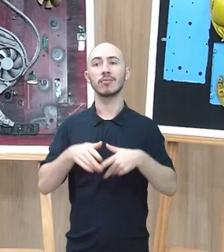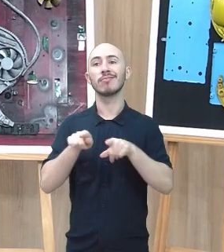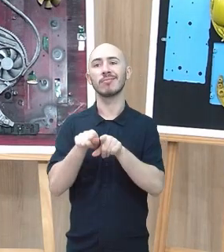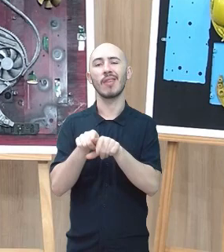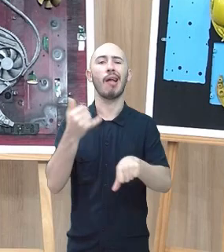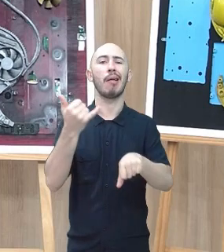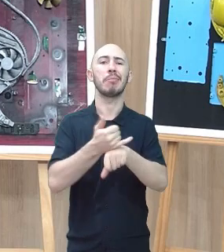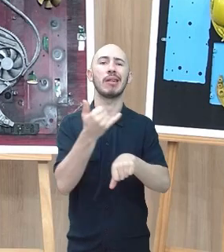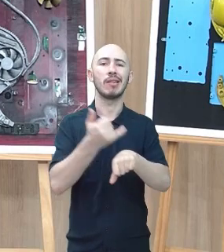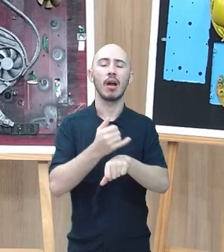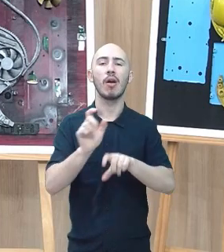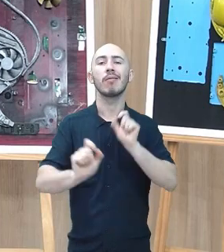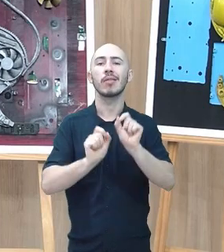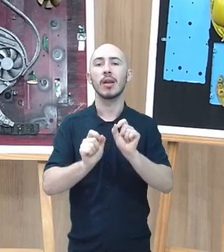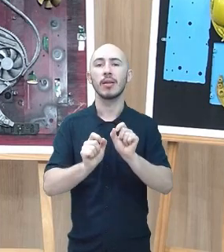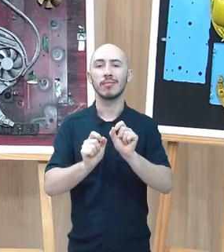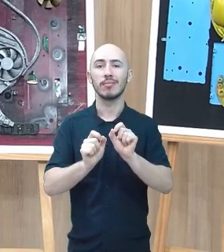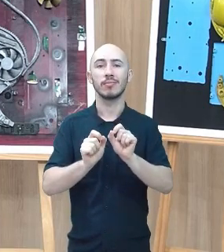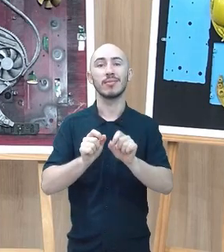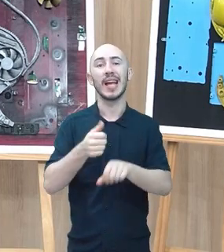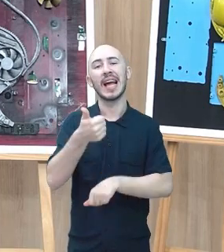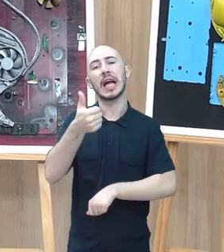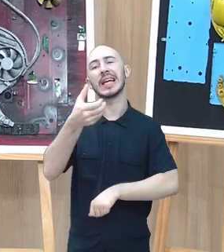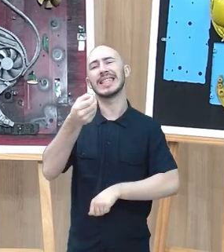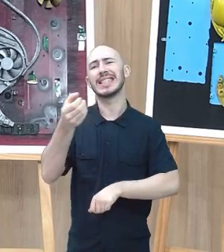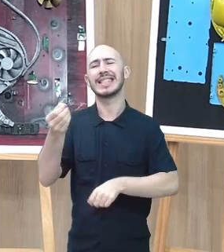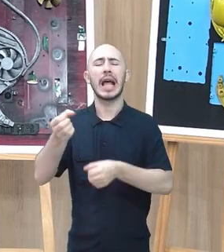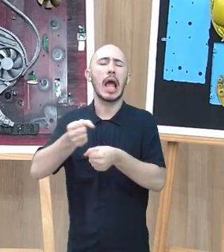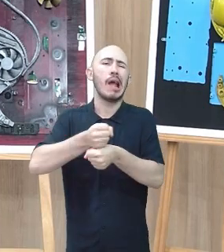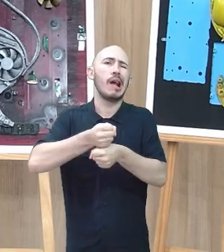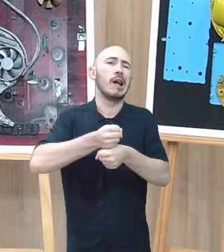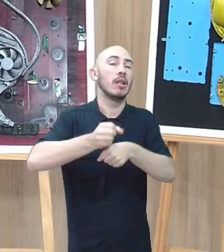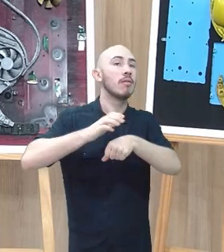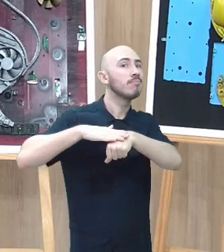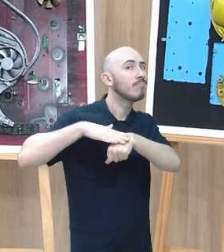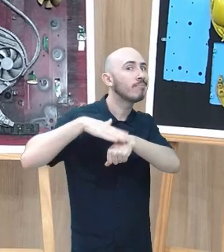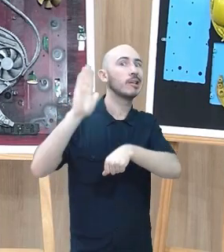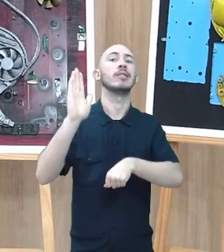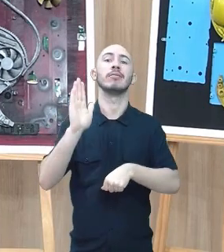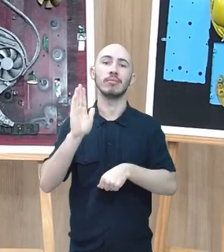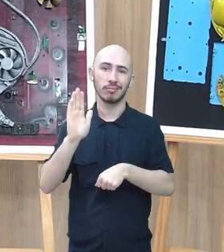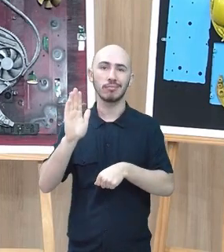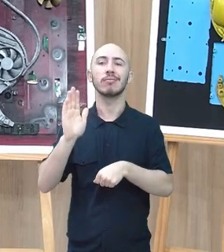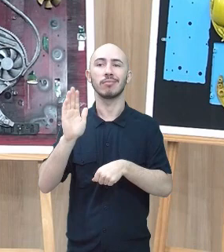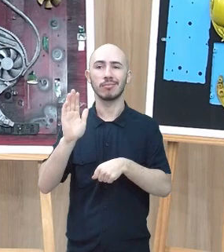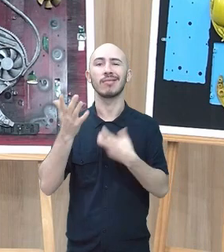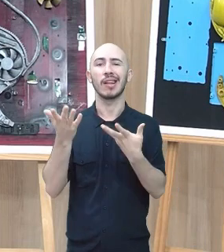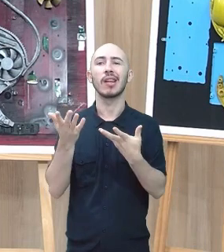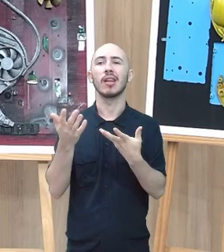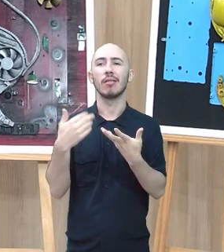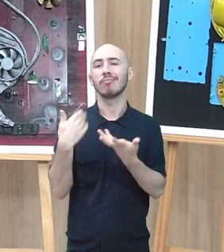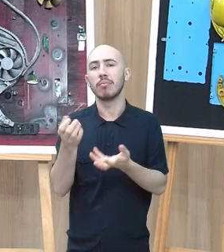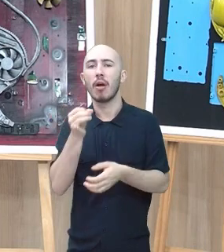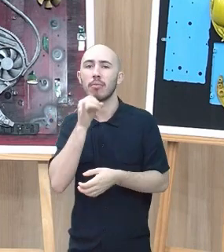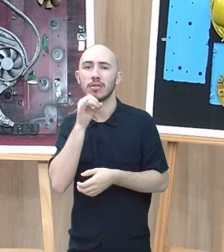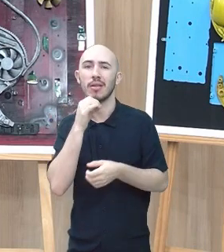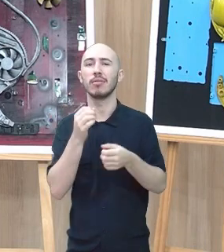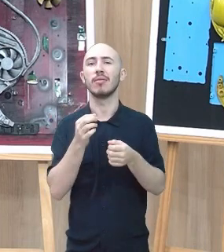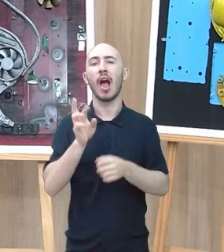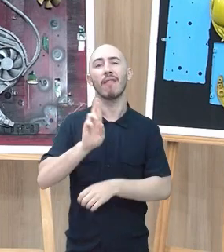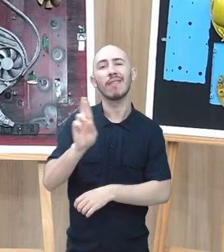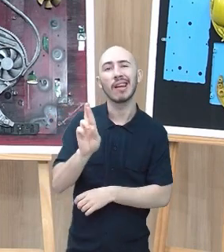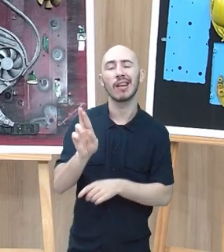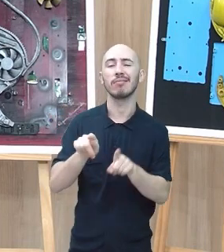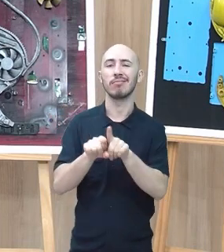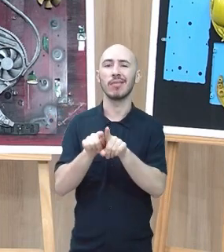metal, mais de 100 anos, né? As latinhas que a gente toma de refrigerante, enfim, isso